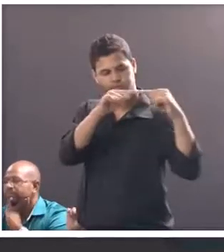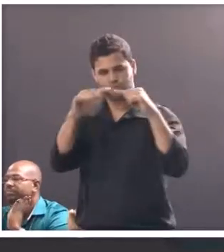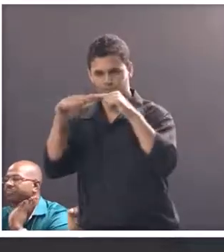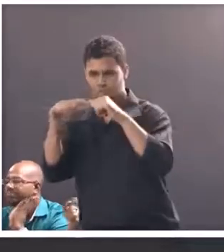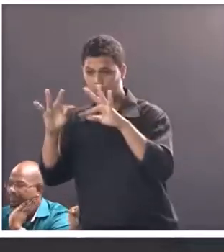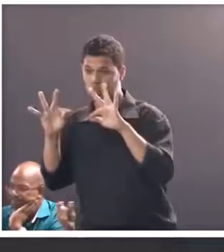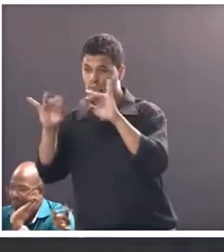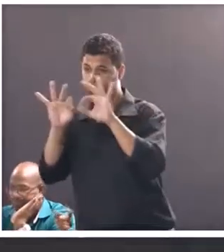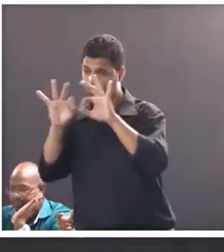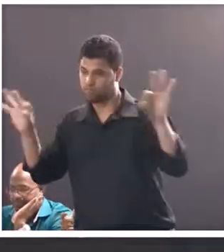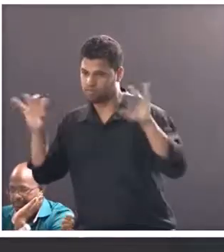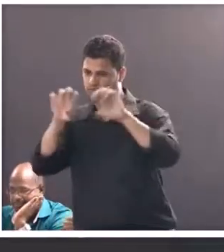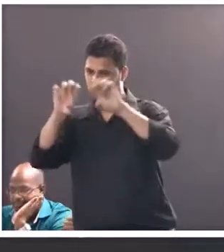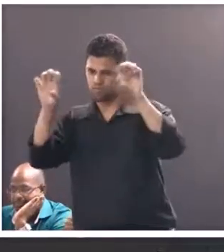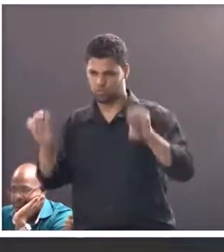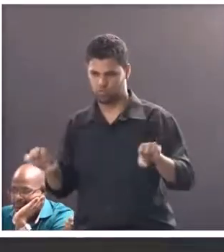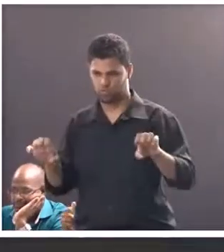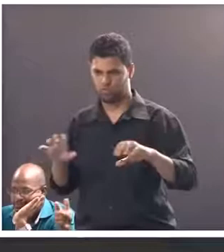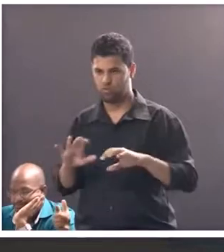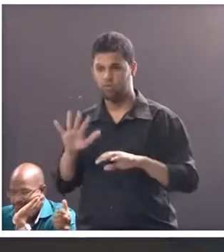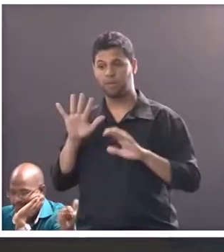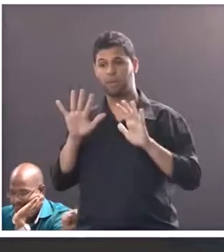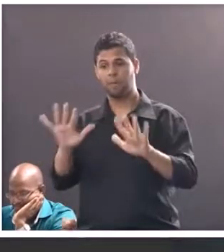estruturas, porém eu posso fugir um pouquinho.